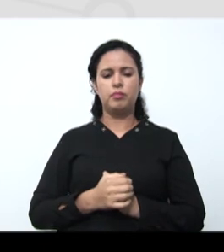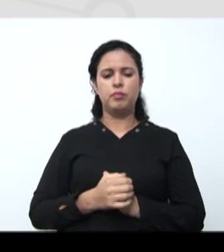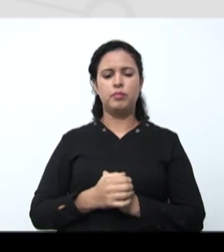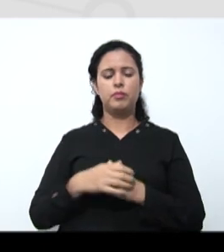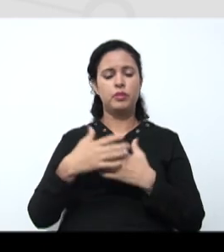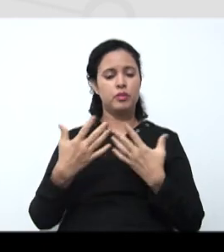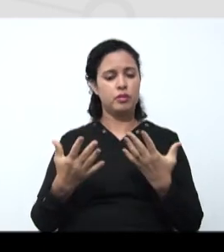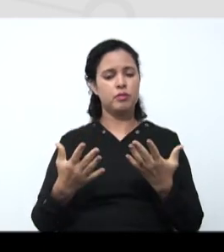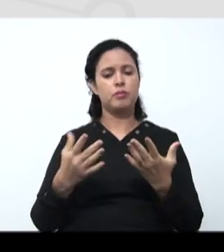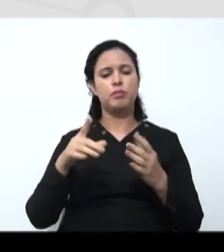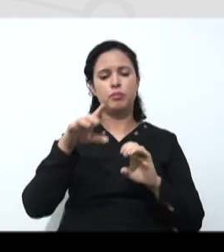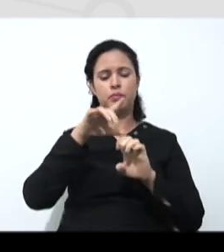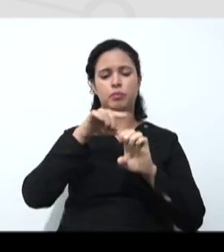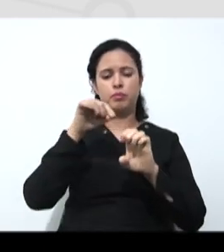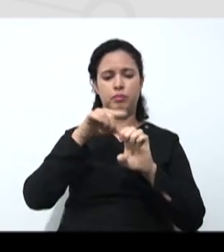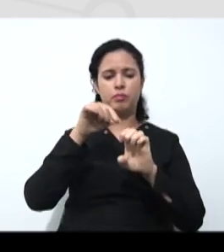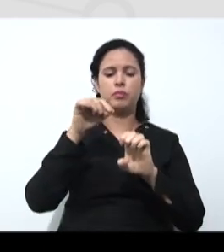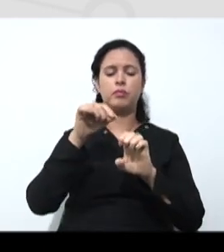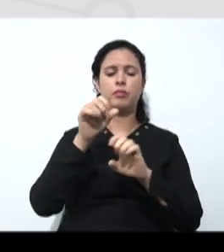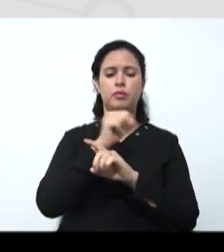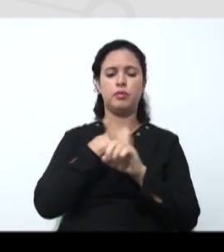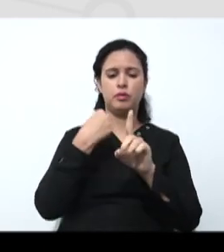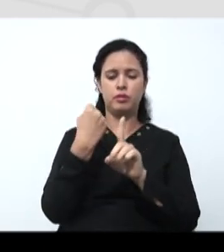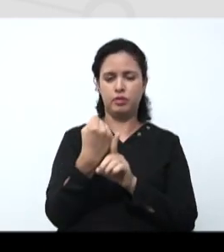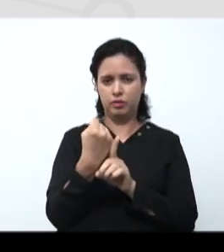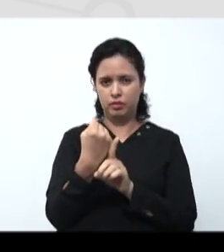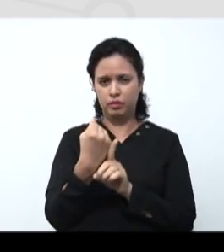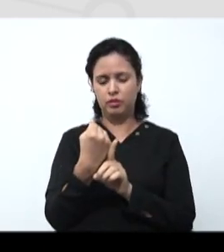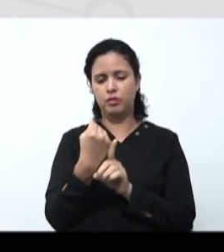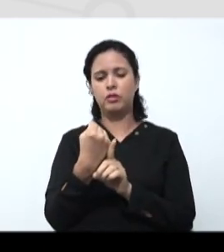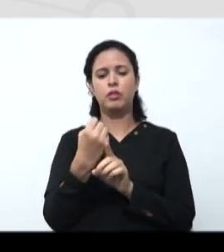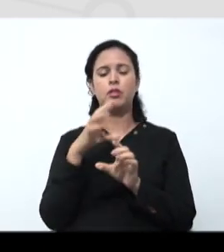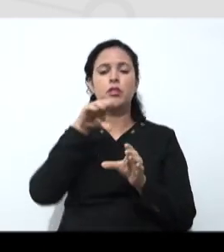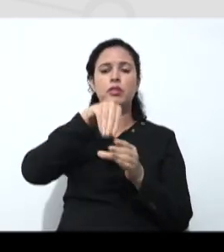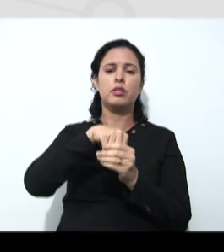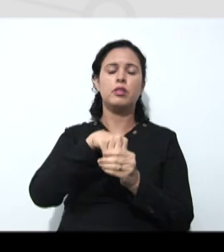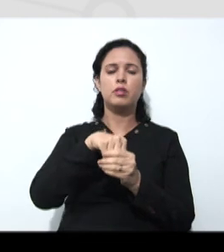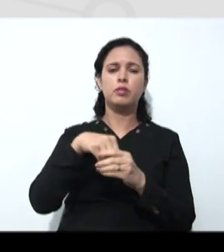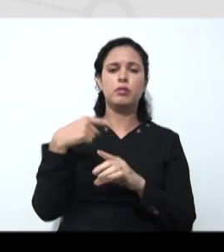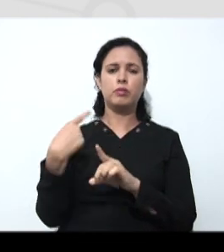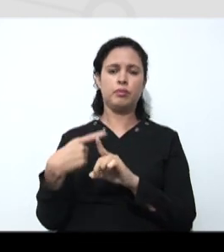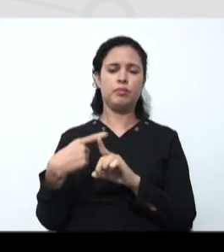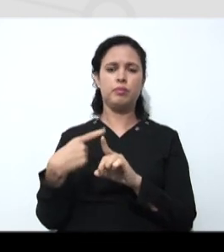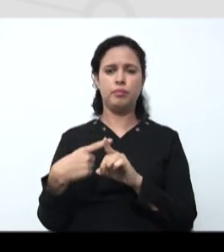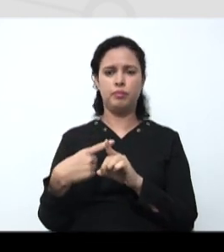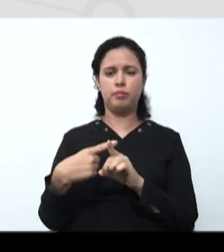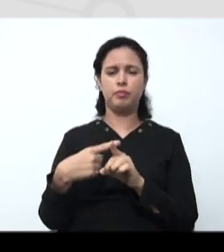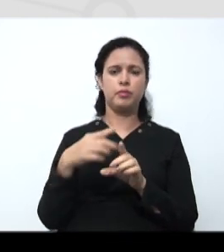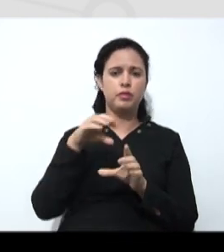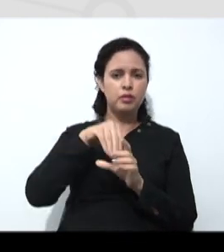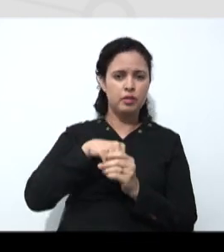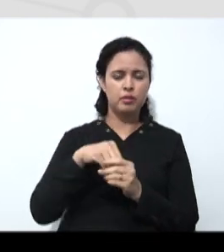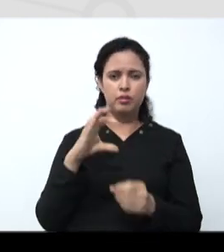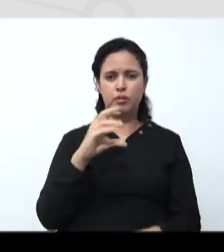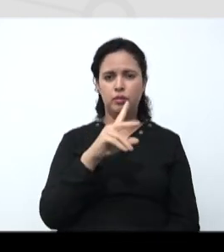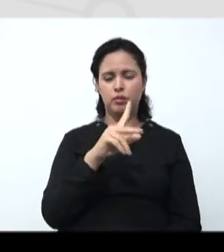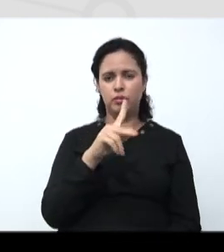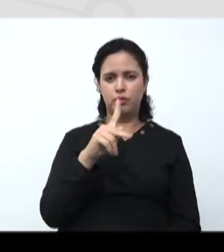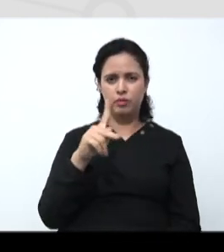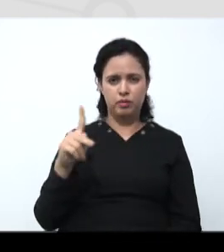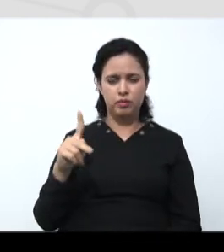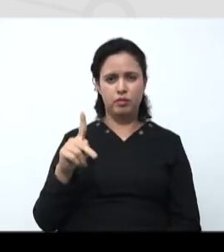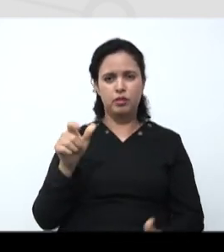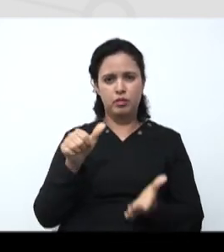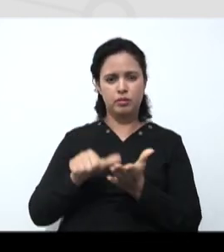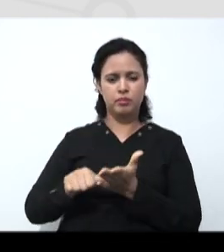que o professor Marcos relatou, e interno porque ele está dentro de uma cooperativa, então ele é só mais um